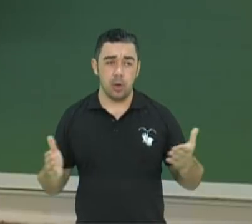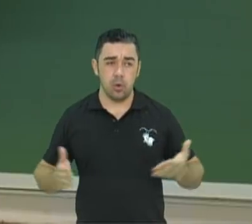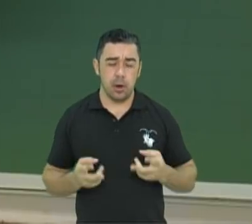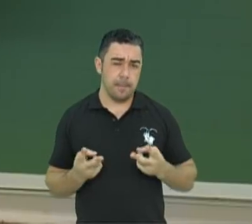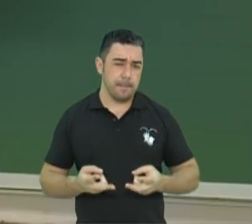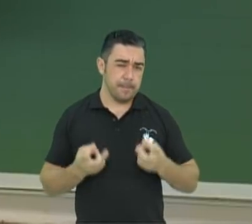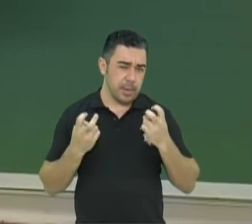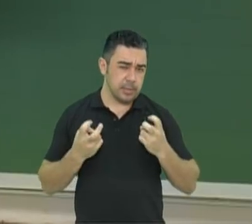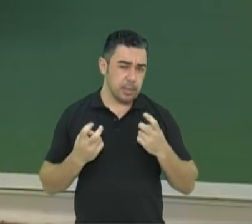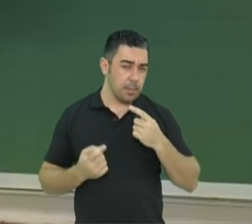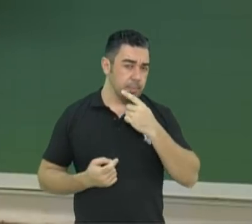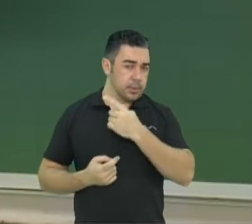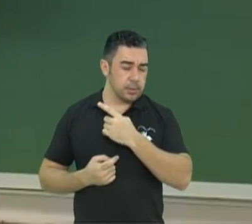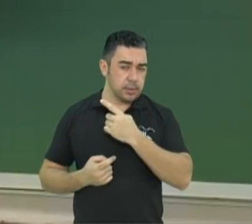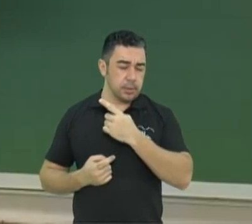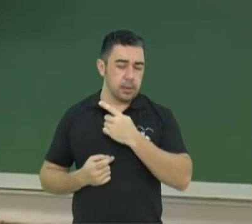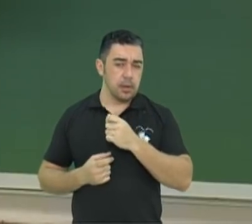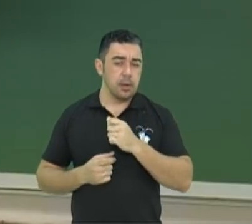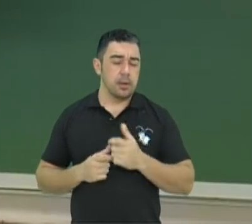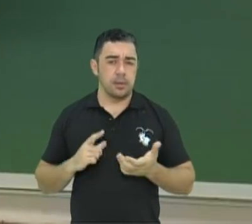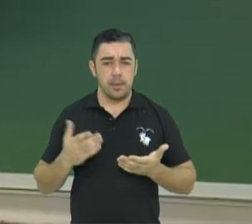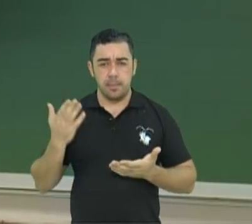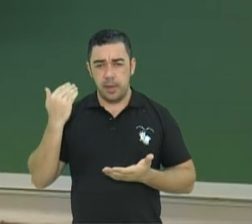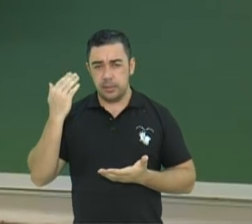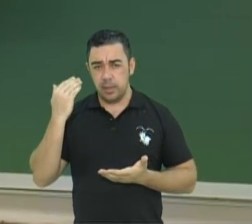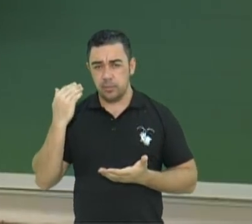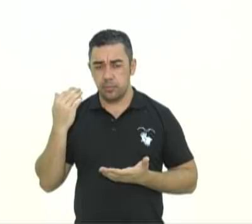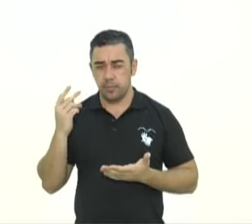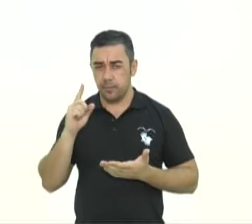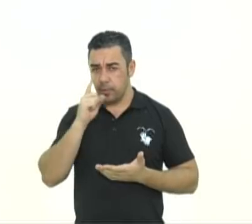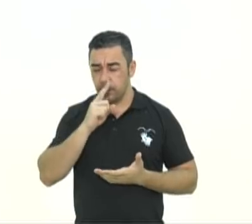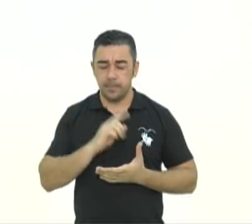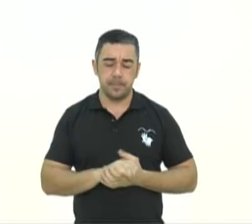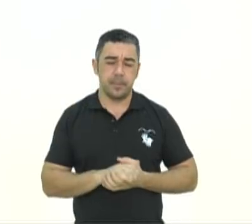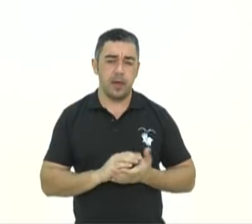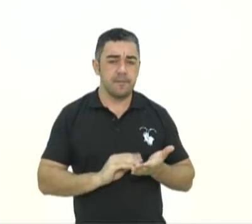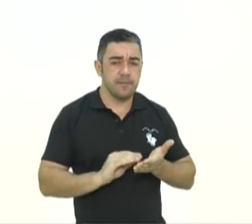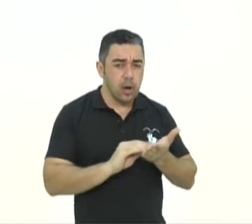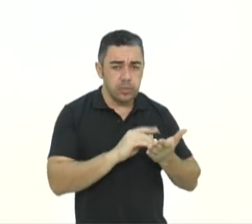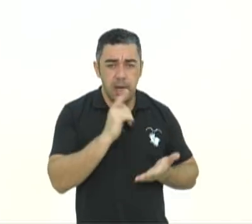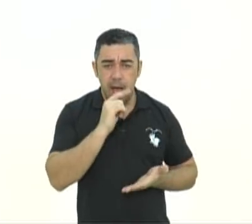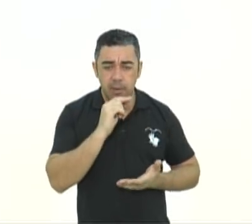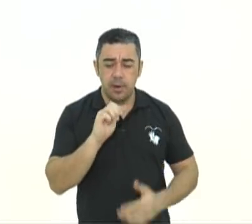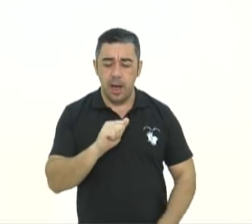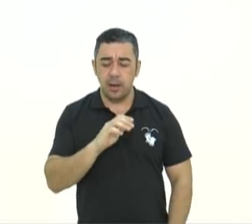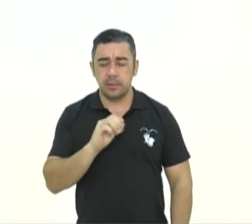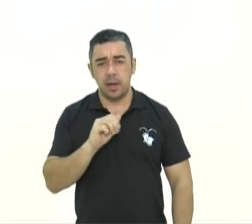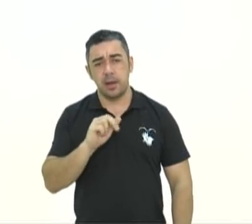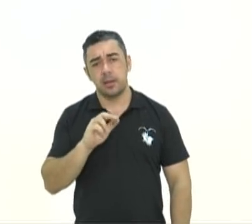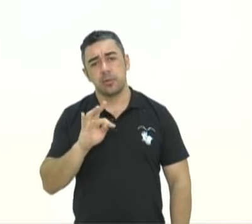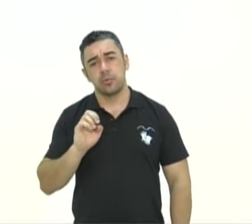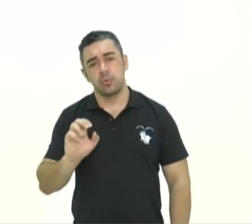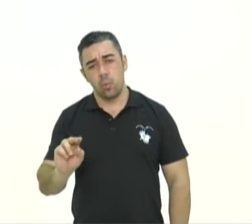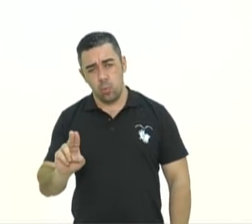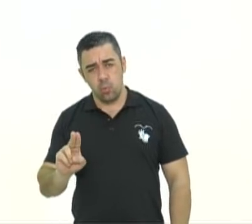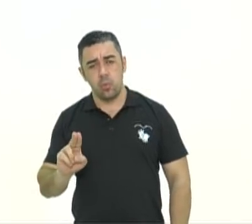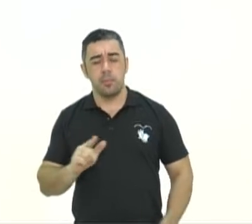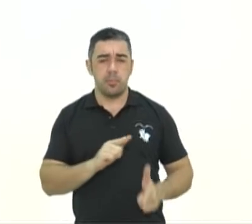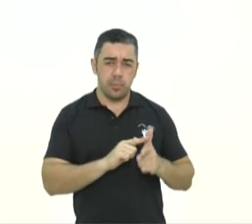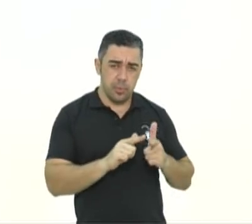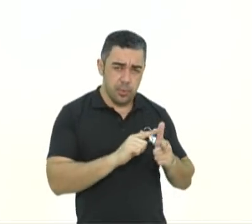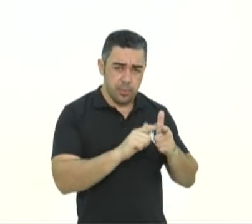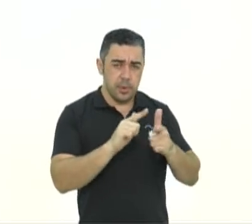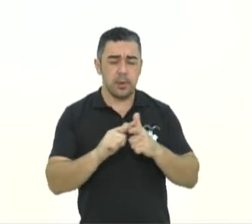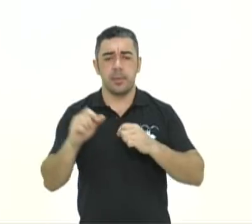Agora observe a frase no pretérito imperfeito. A escassez da água acarretou impactos na